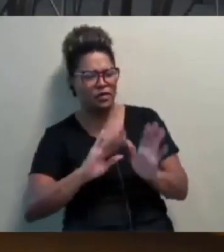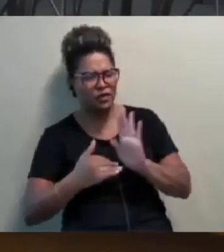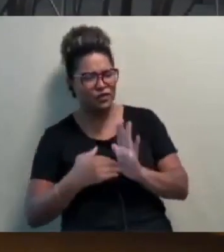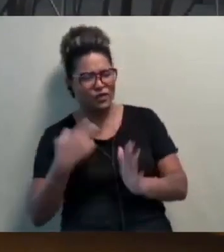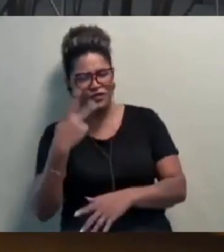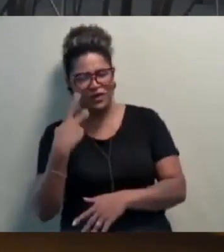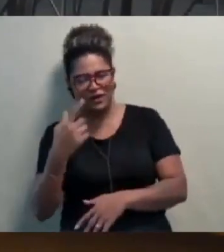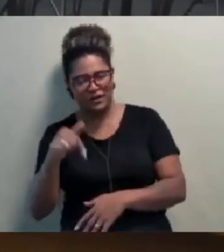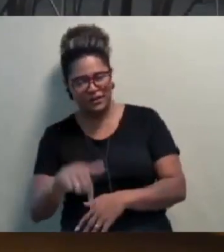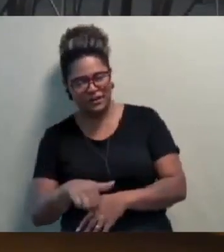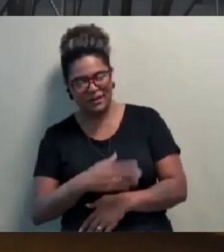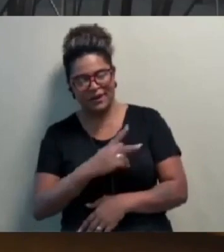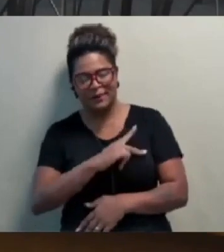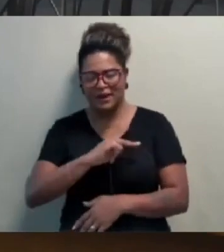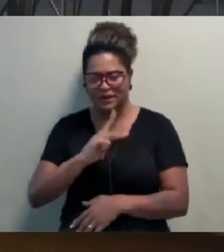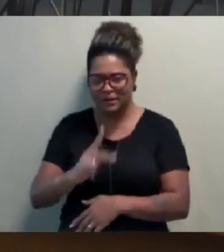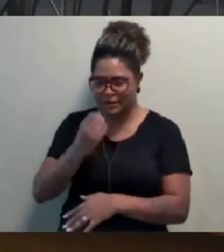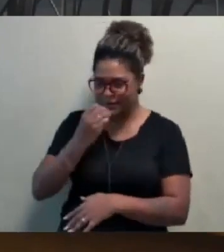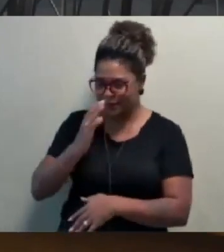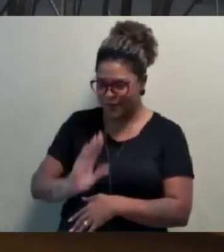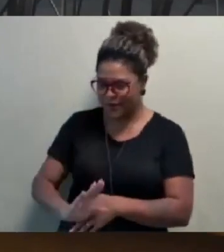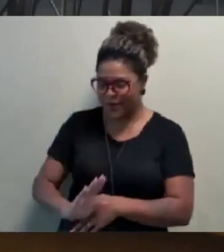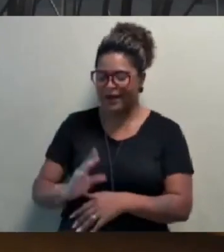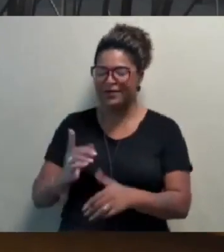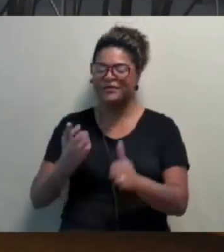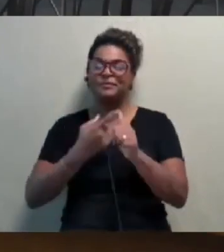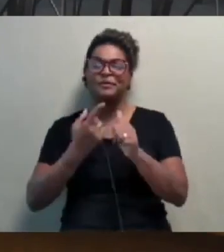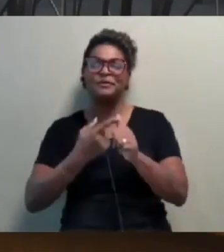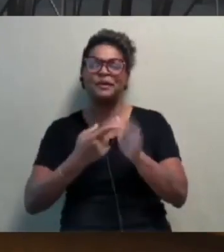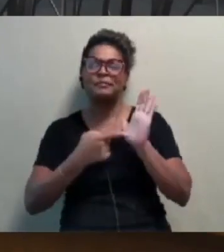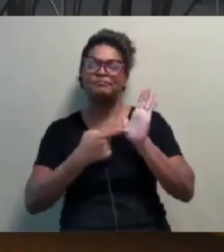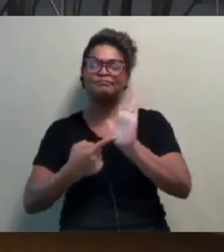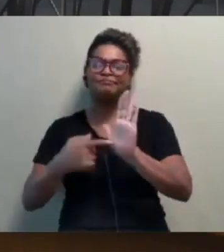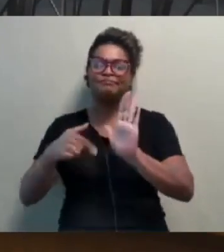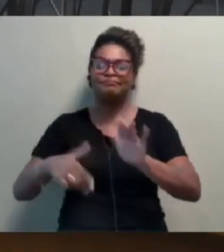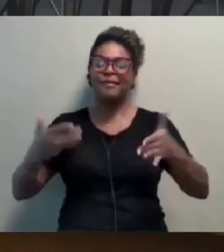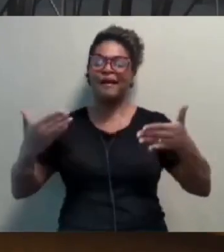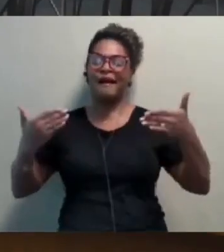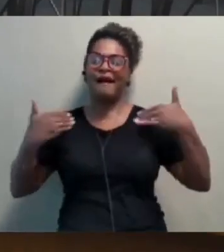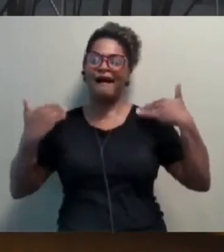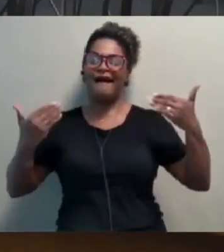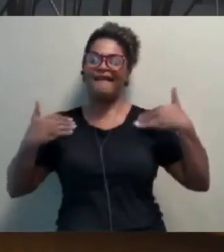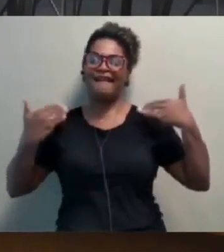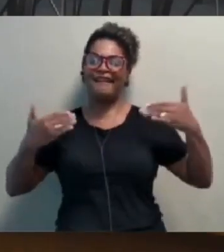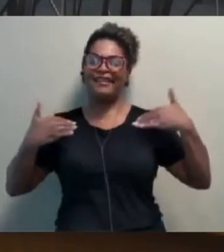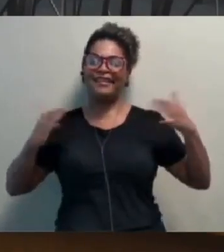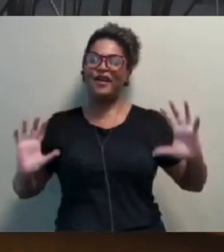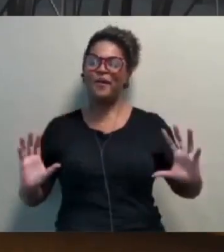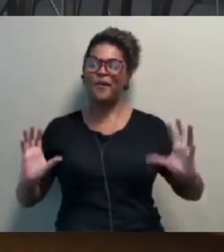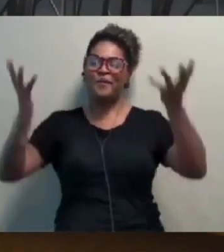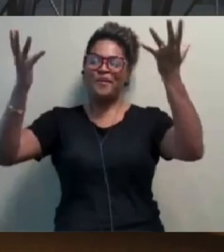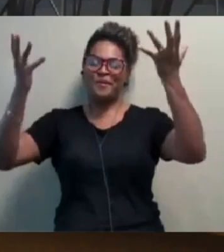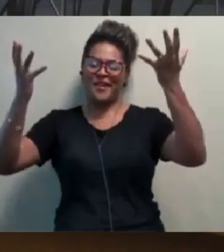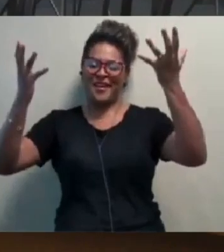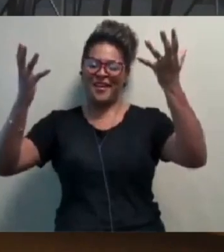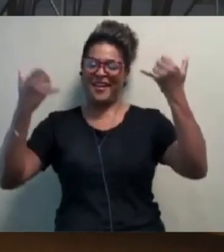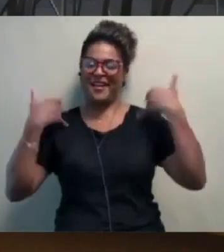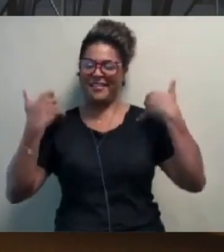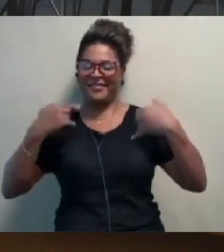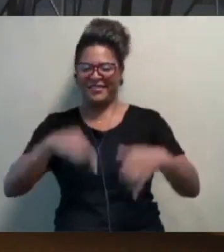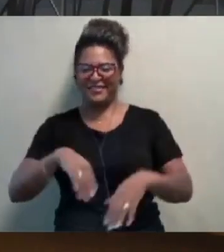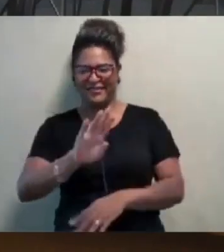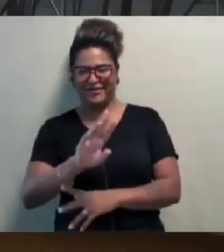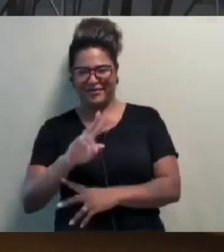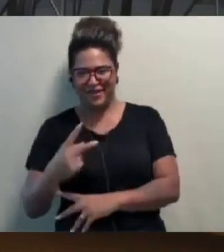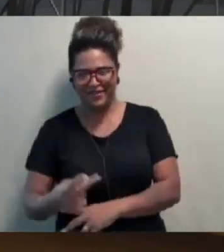Primeiro, registrar aqui a alegria de comemorar o aniversário da nossa cidade, 126 anos de Belo